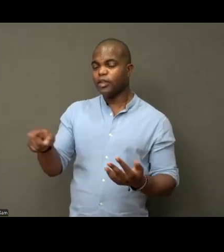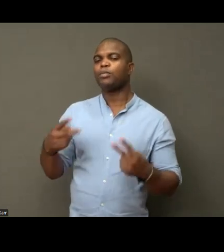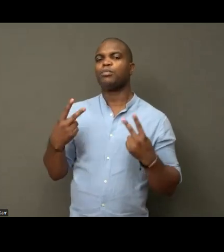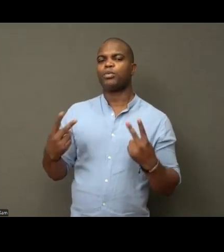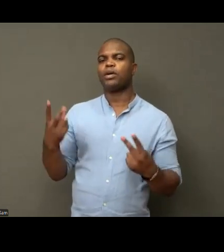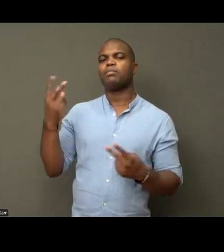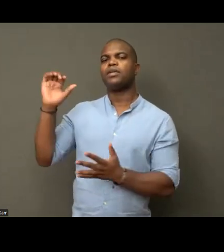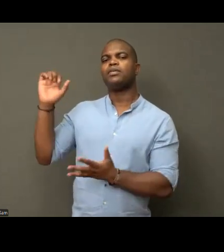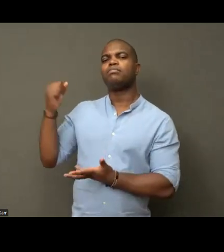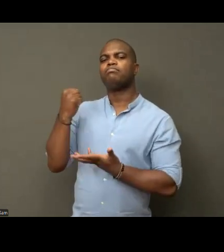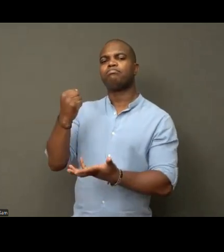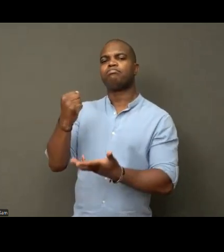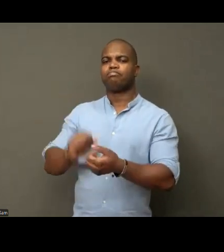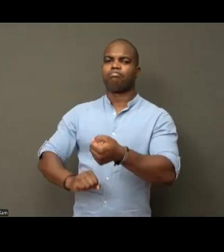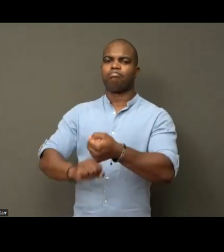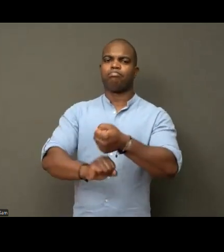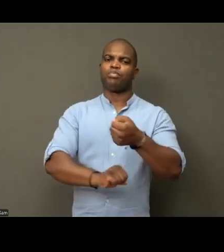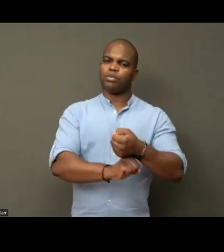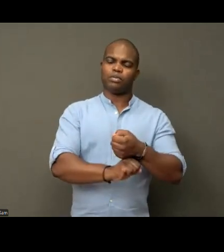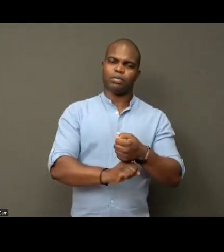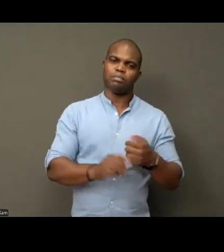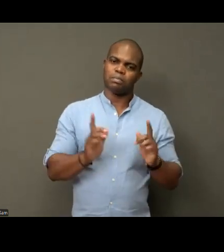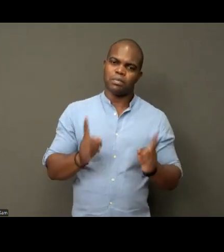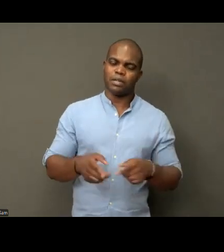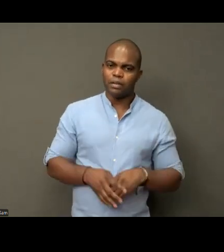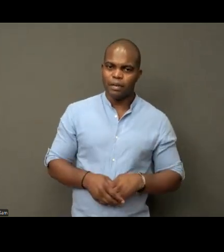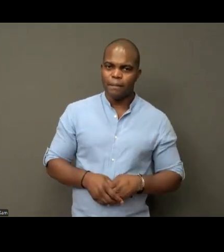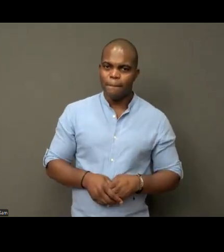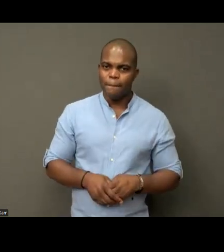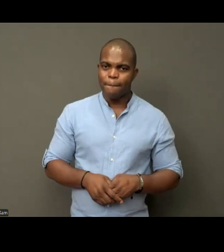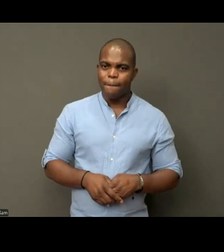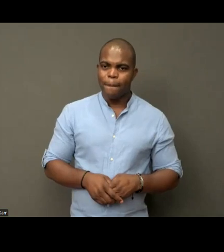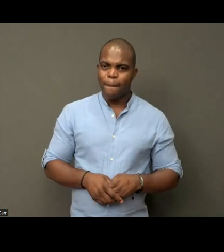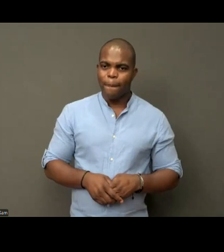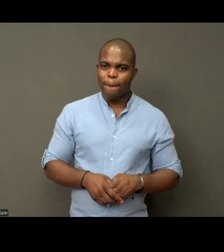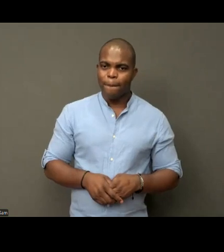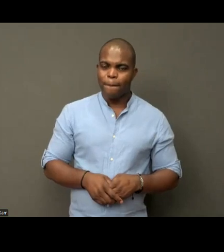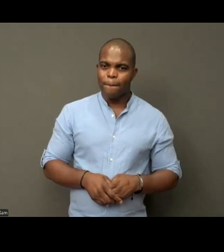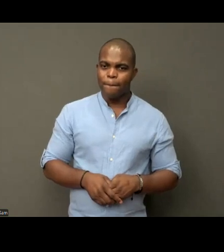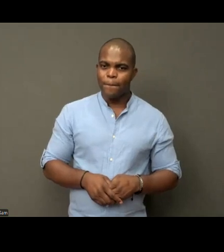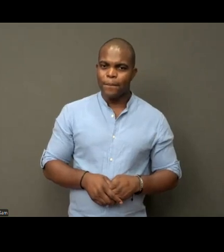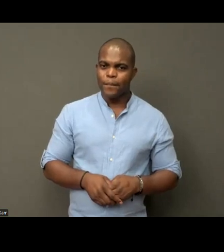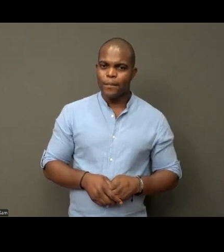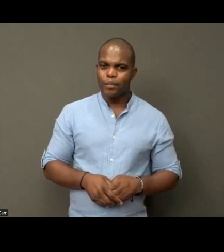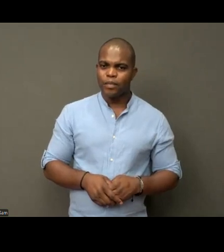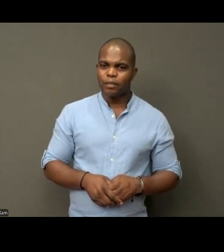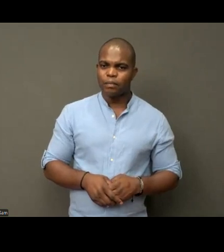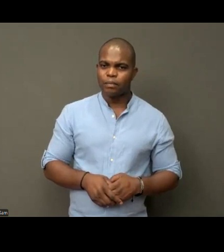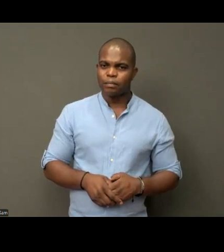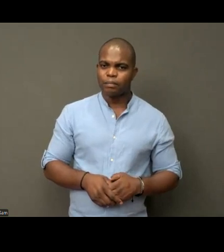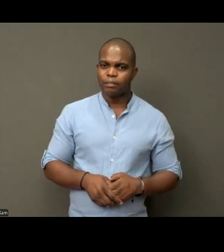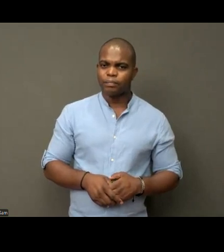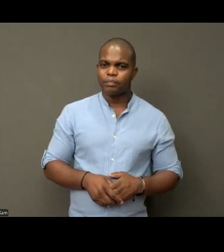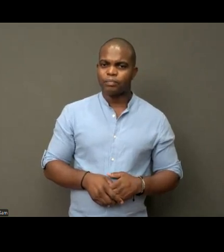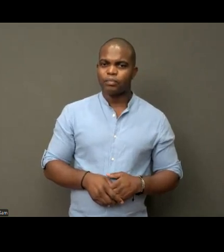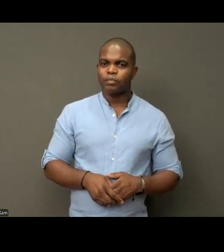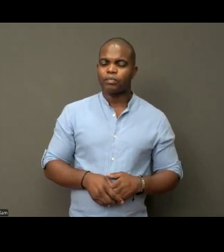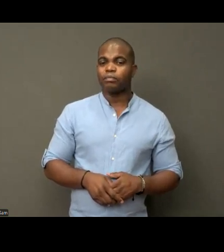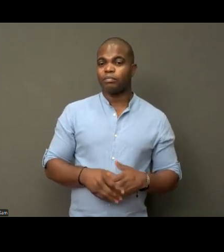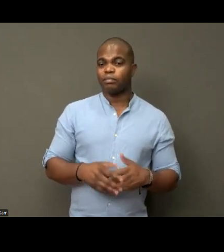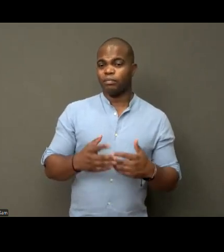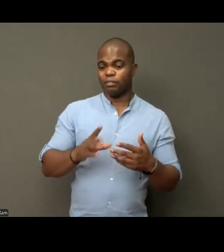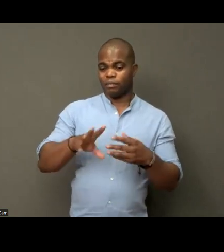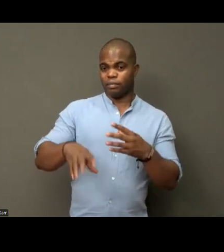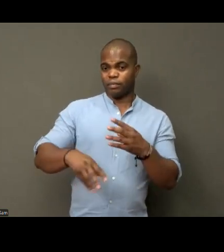Antoni de Guiana. E o acesso a tratamento rápido a nível comunitário, junto com o fortalecimento das